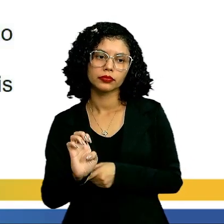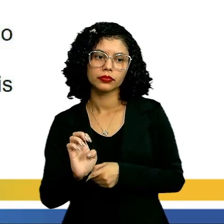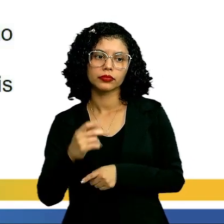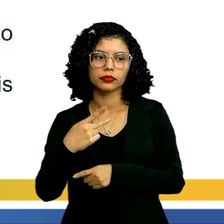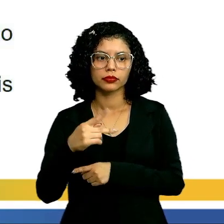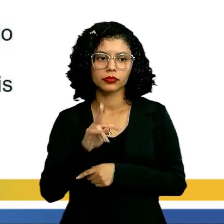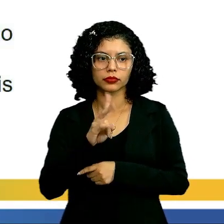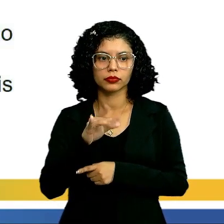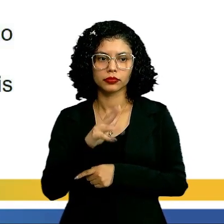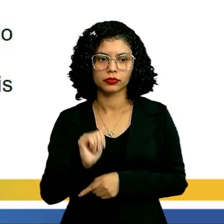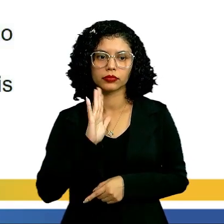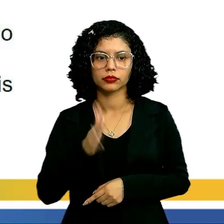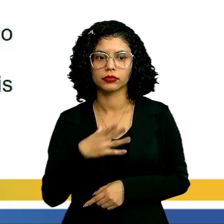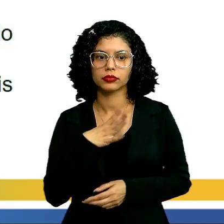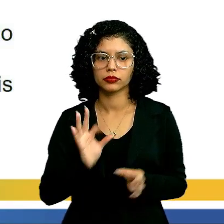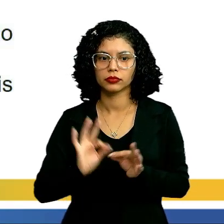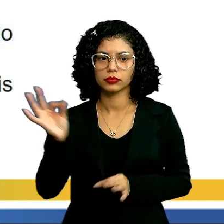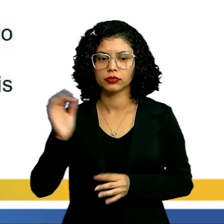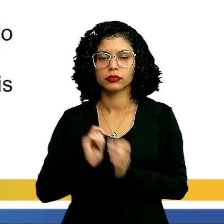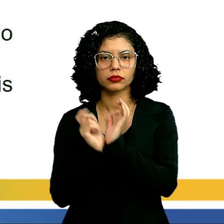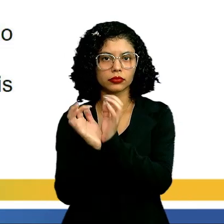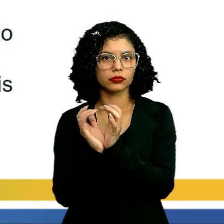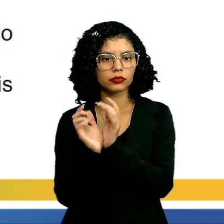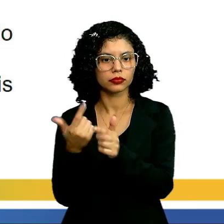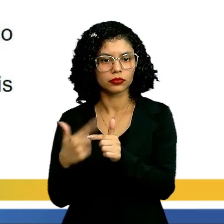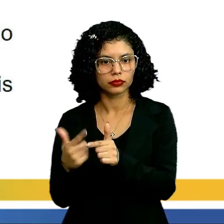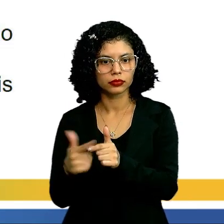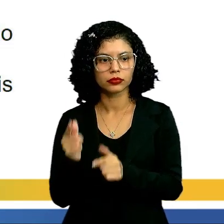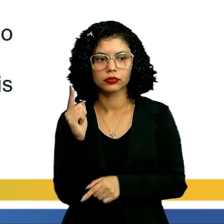E, uma proporção, já que à medida que